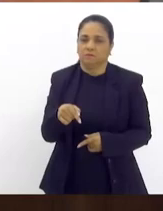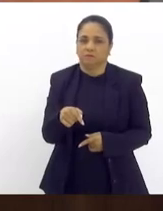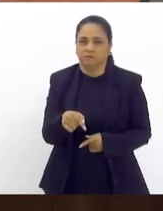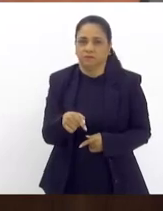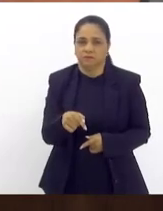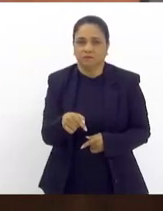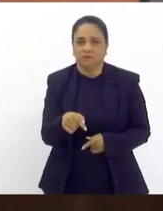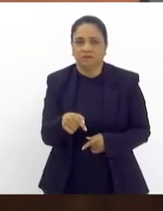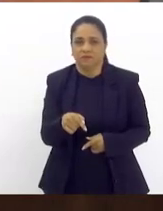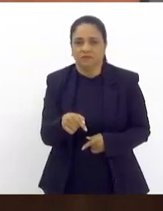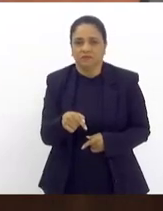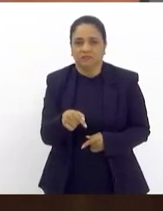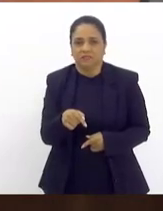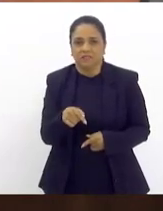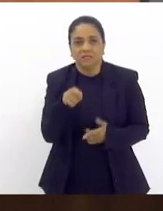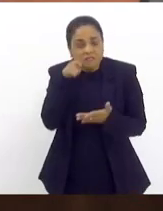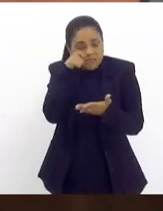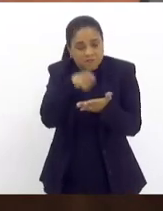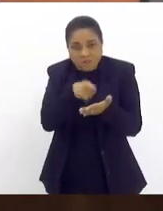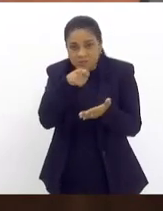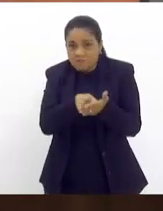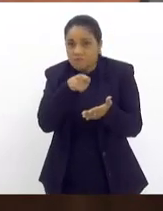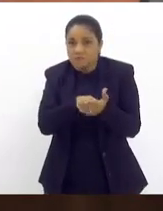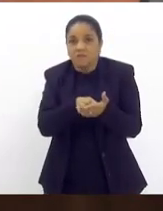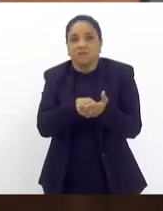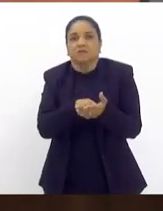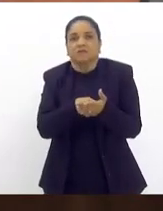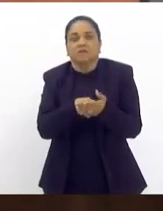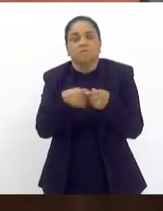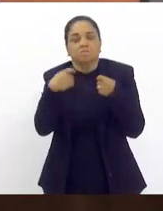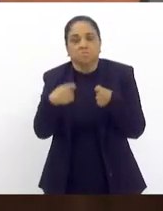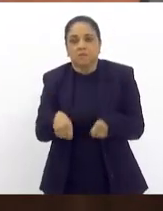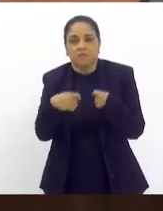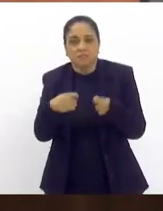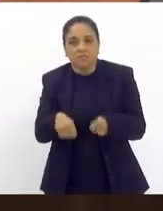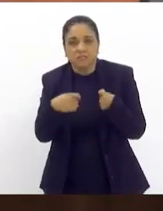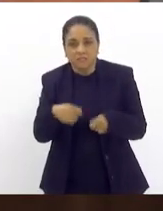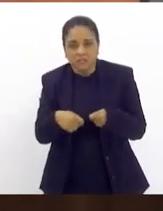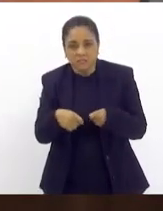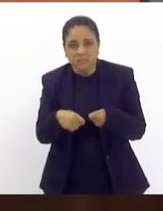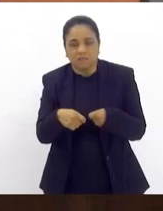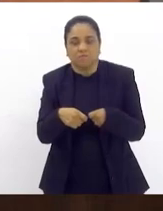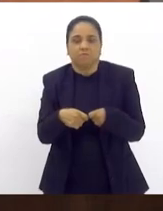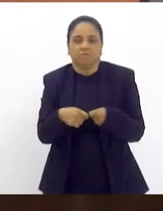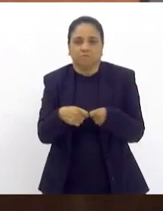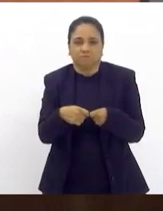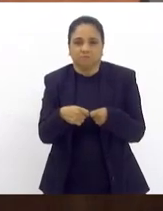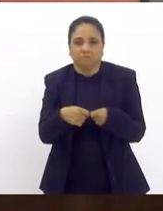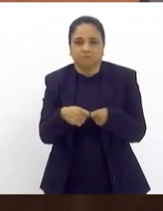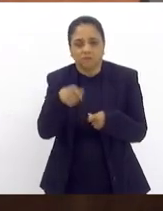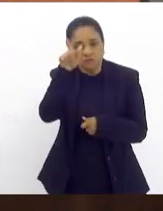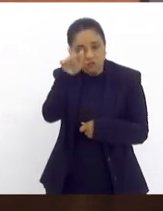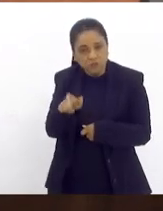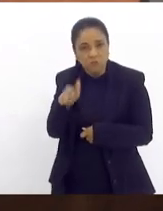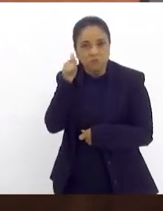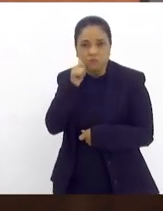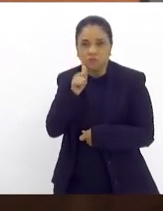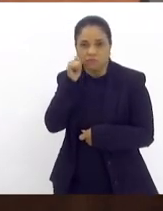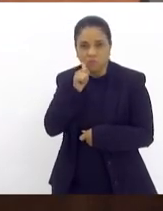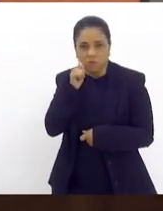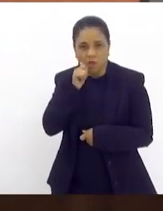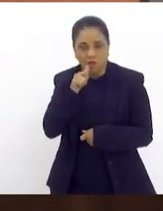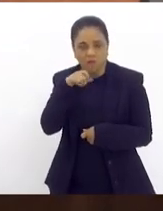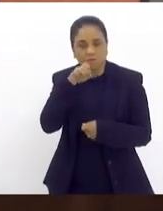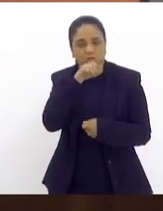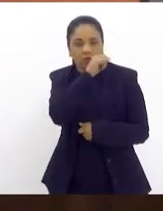são existências ou seja Depende de uma existência plena das mulheres no âmbito